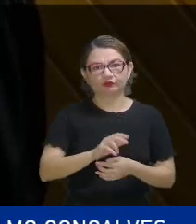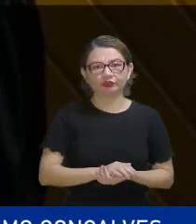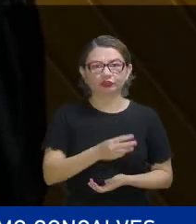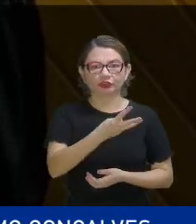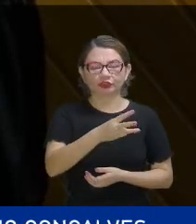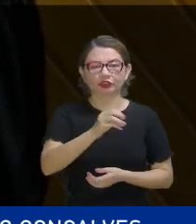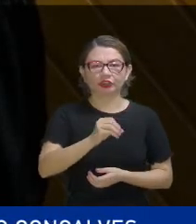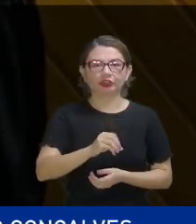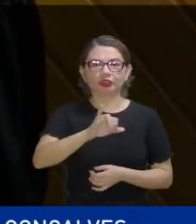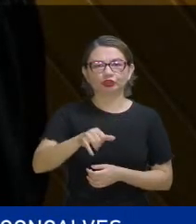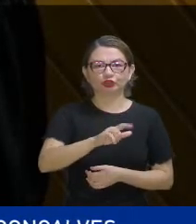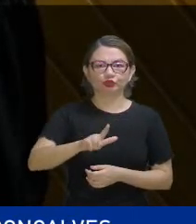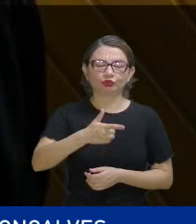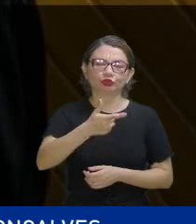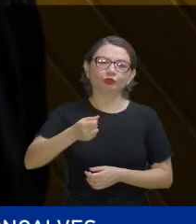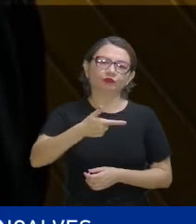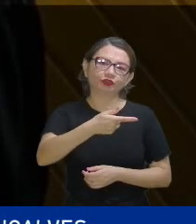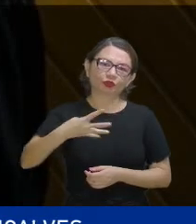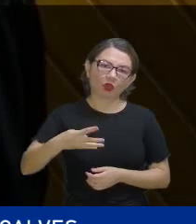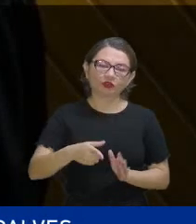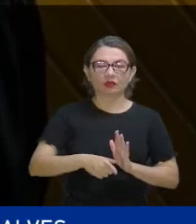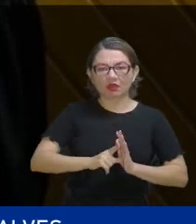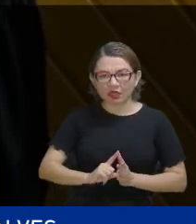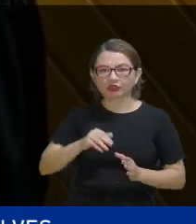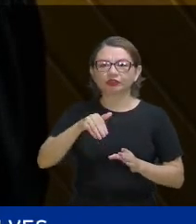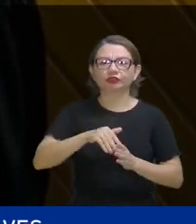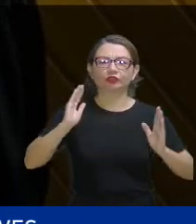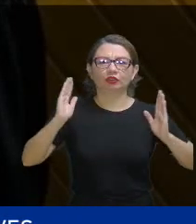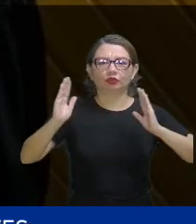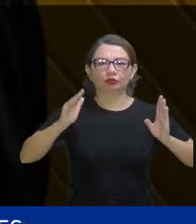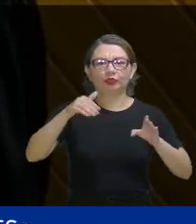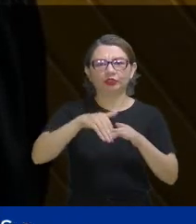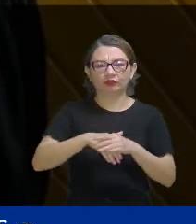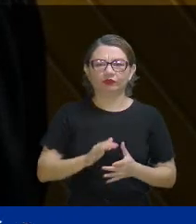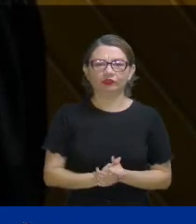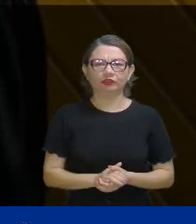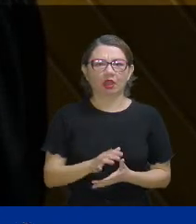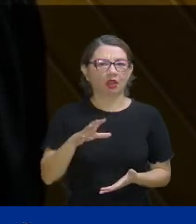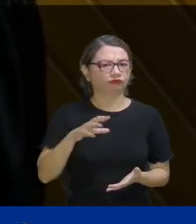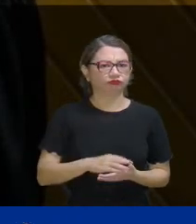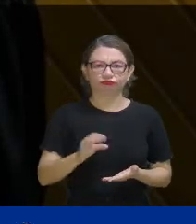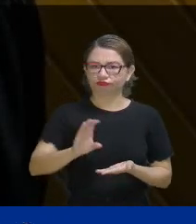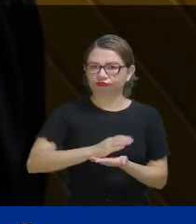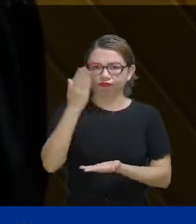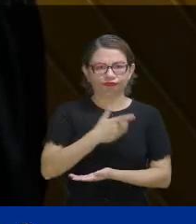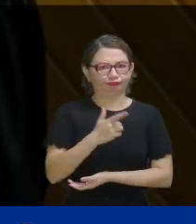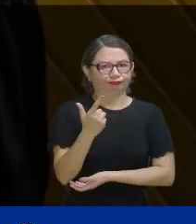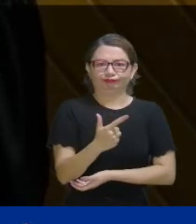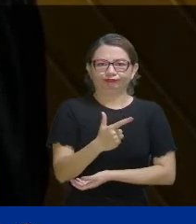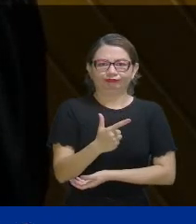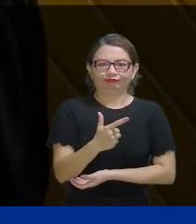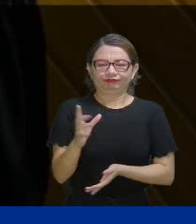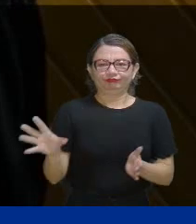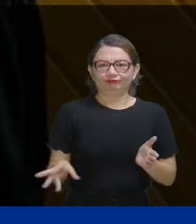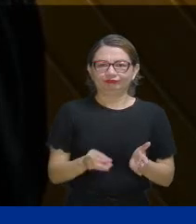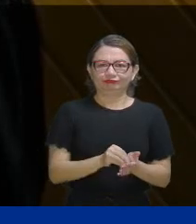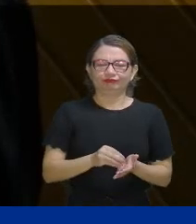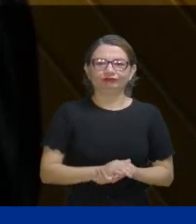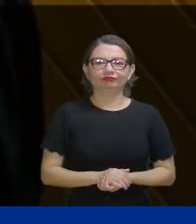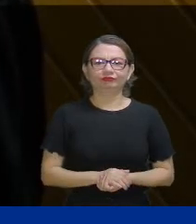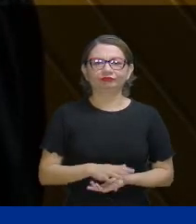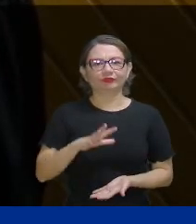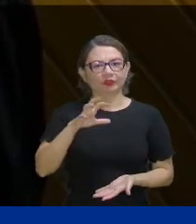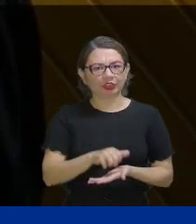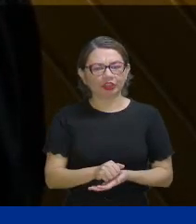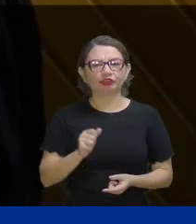de 2024, antes do início da campanha eleitoral, que não consta na presente prestação de contas eleitorais, registro de cessão ou de